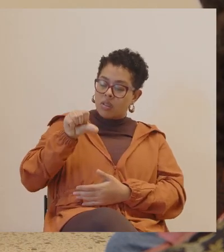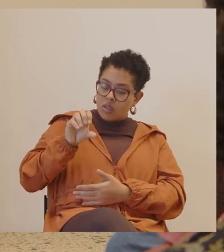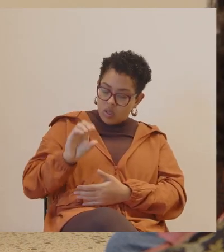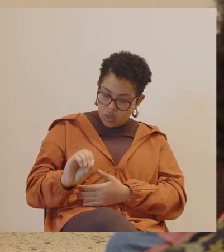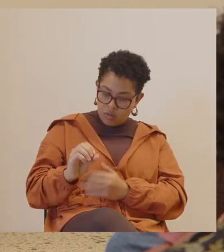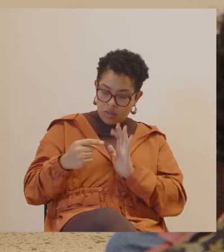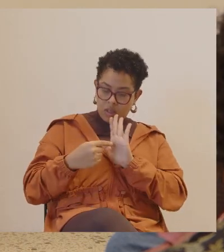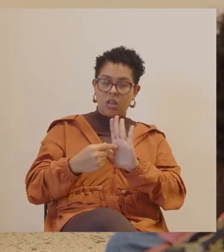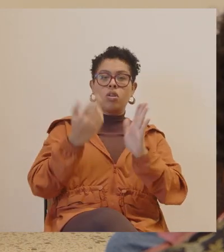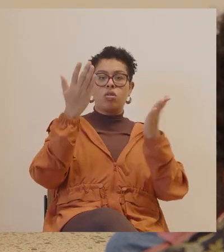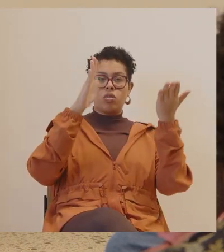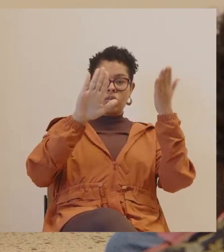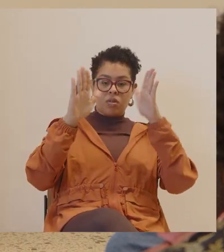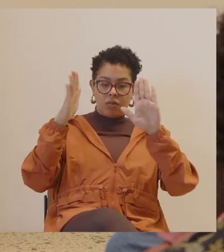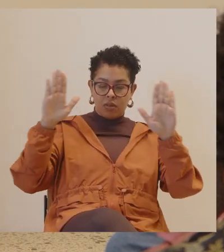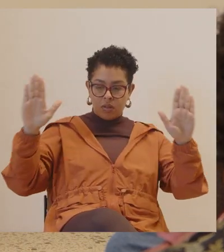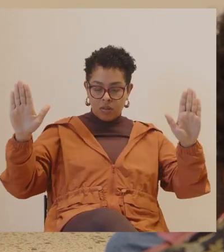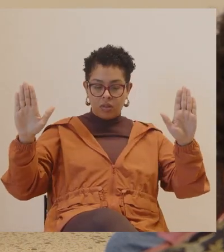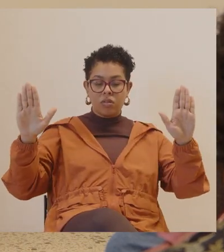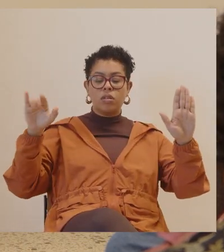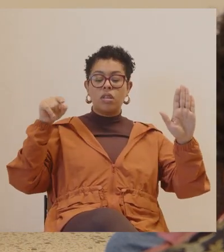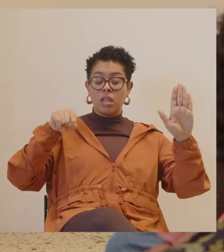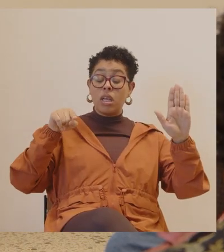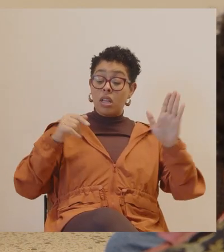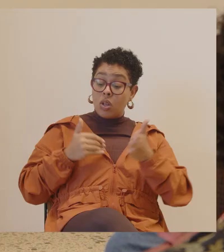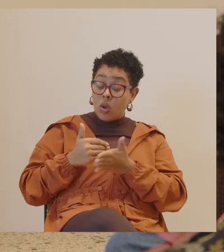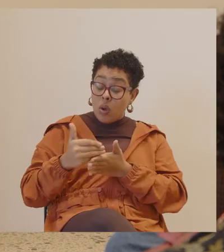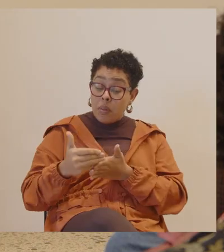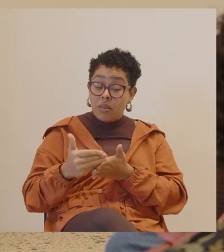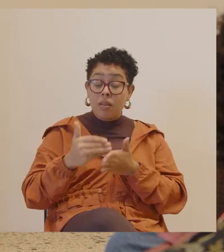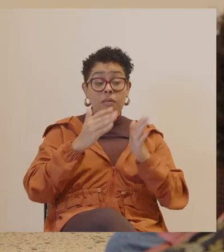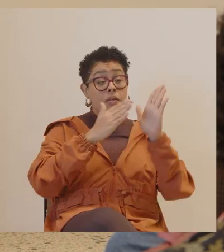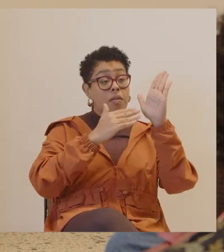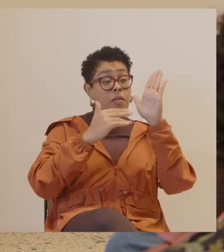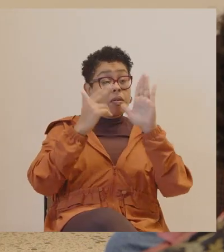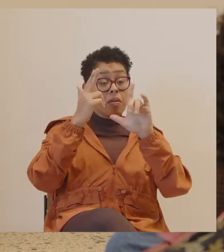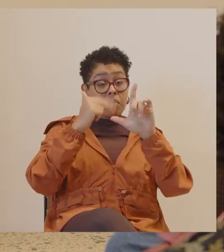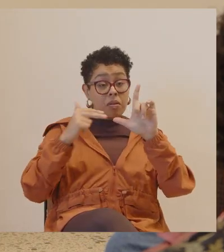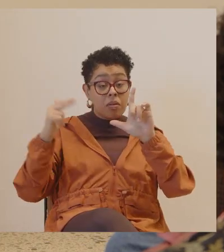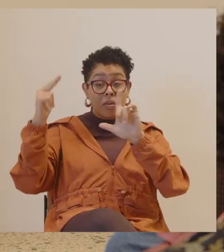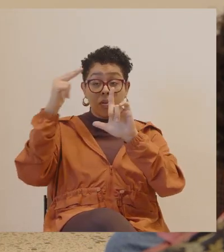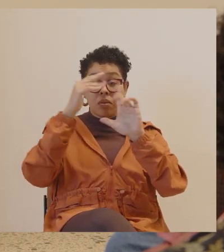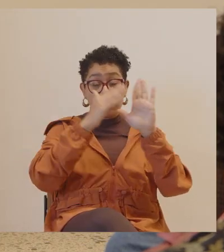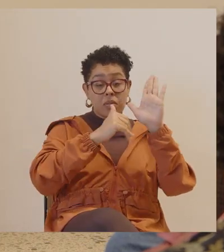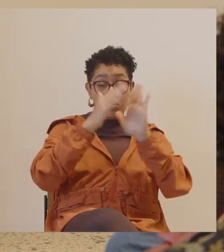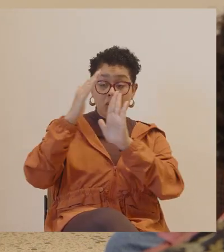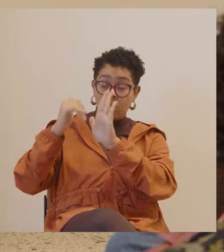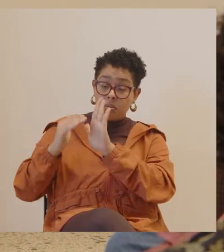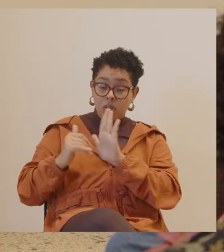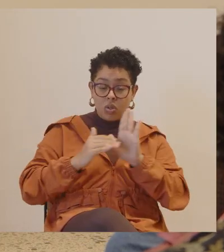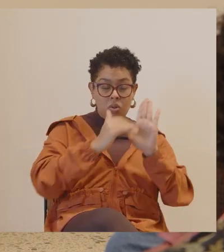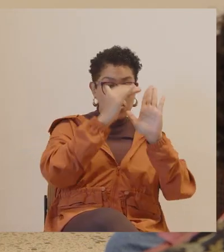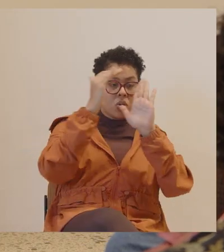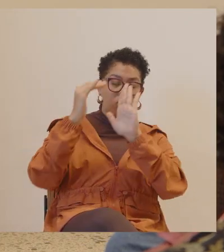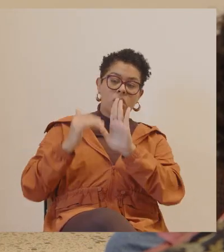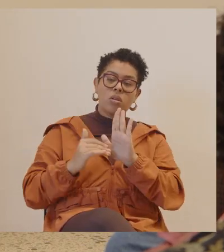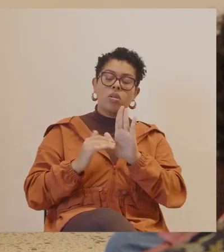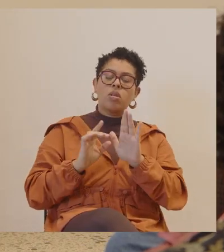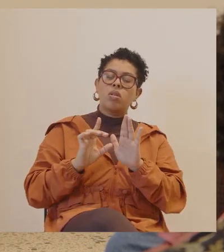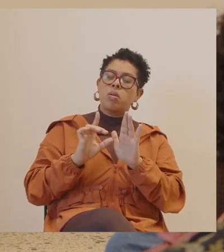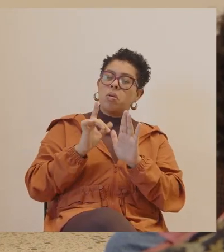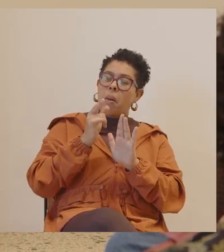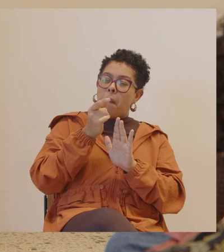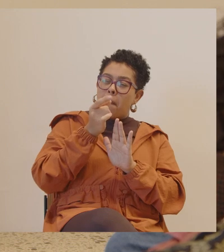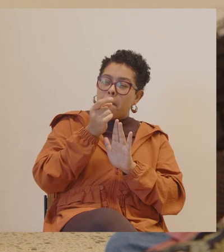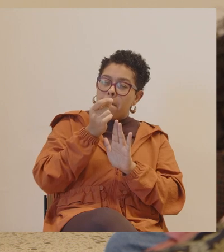sobre tudo que ele faz, porque no ano que ele está fazendo essas pinturas, ele expõe com o Rodin, ou um pouco depois, na